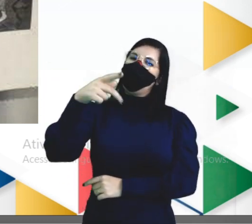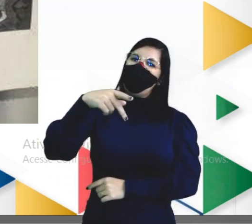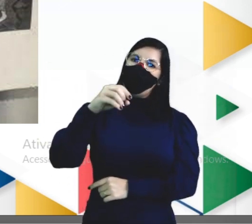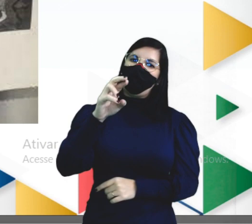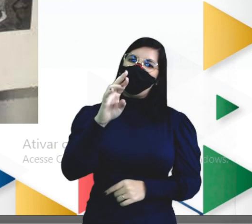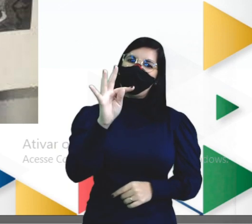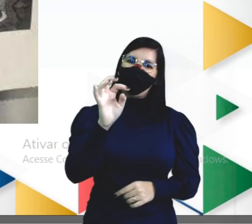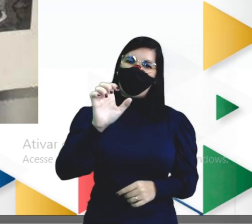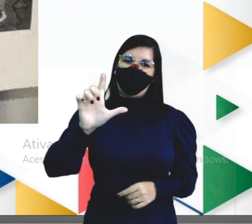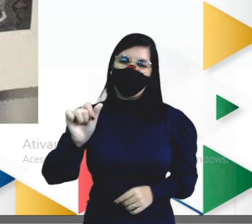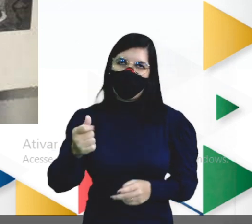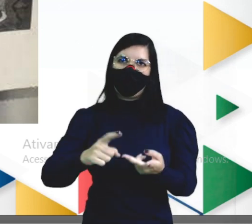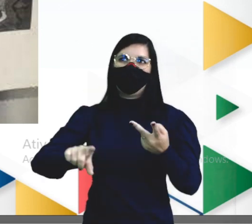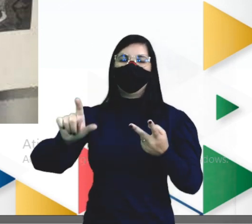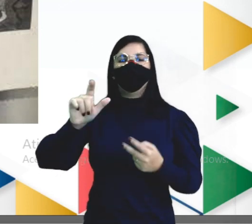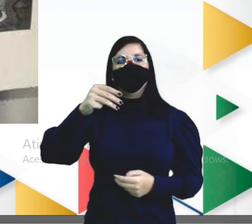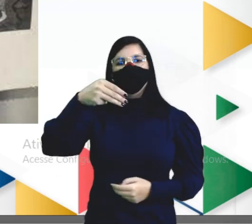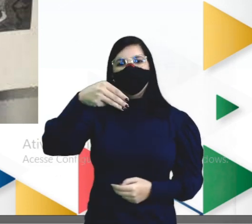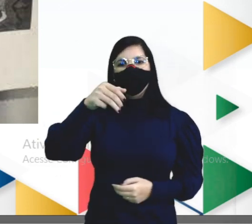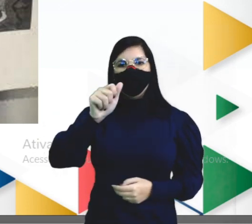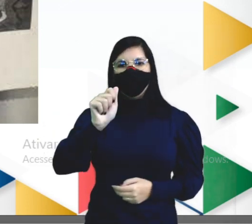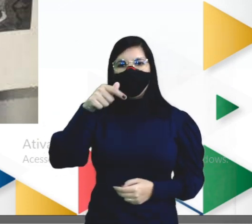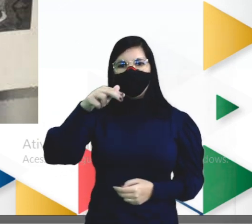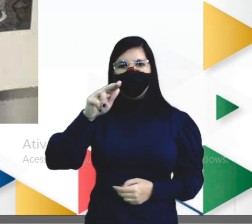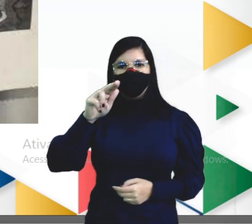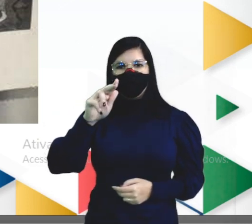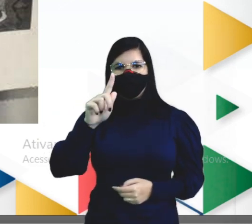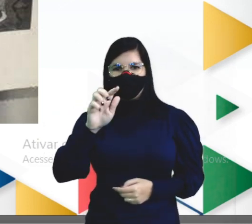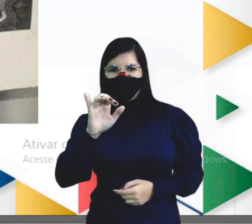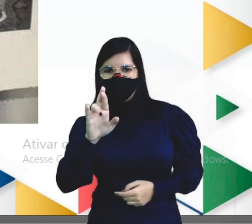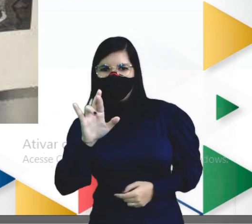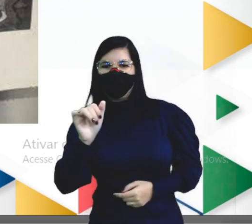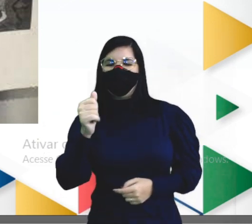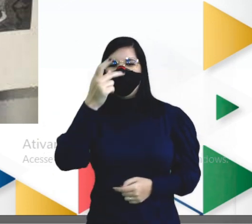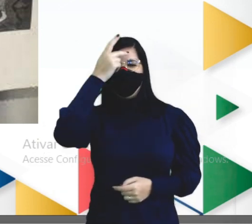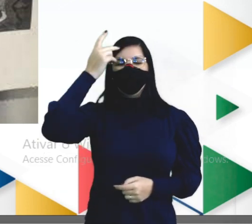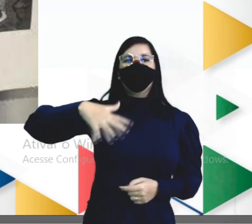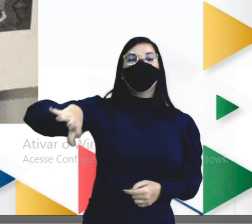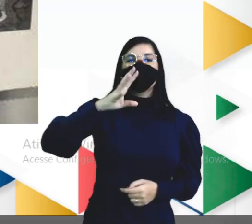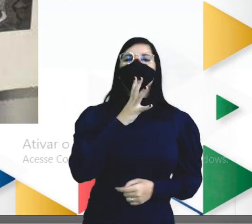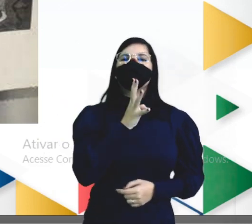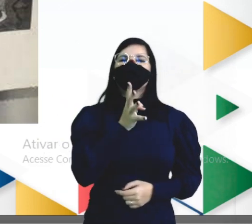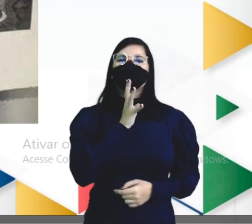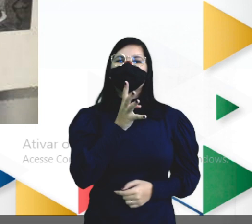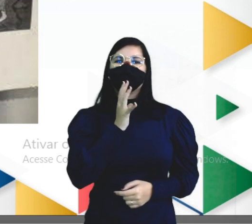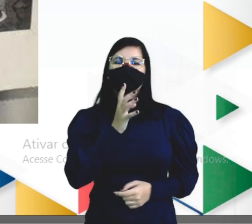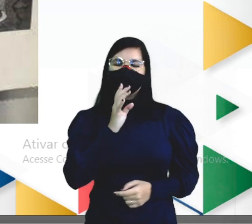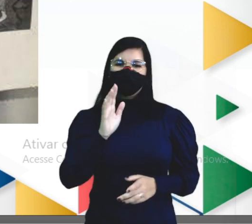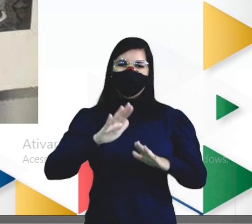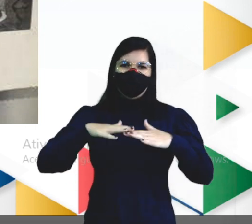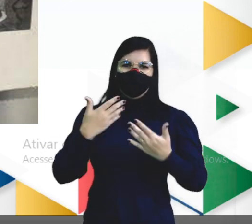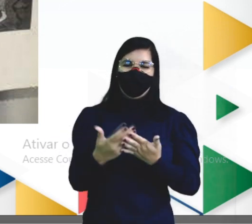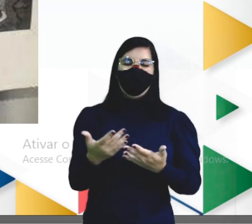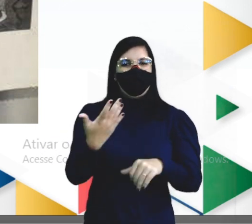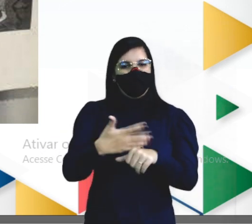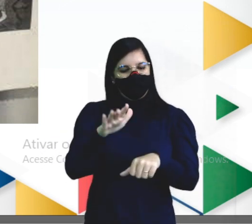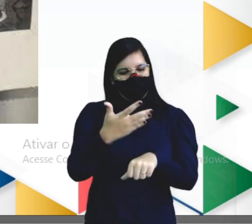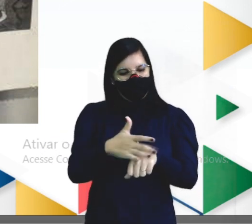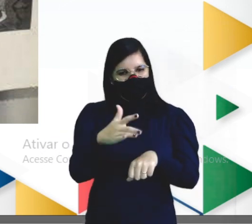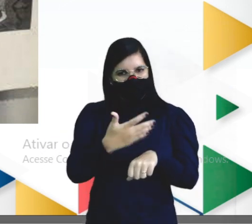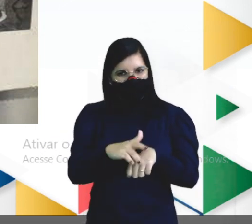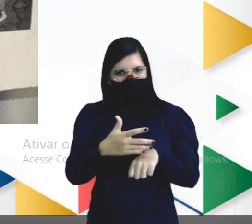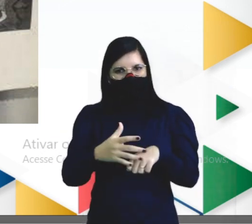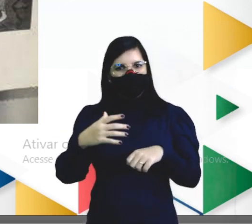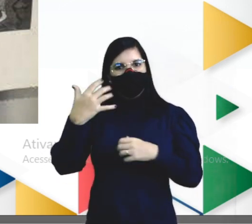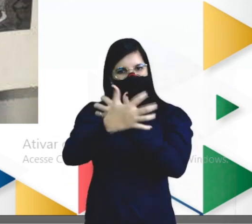assim, já é conhecido pelo público geral, né? Então que as escolas passam o ano todinho se preparando, tem um enredo